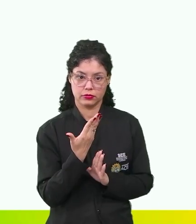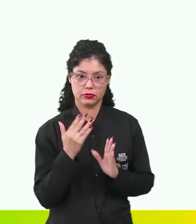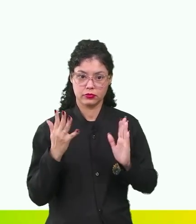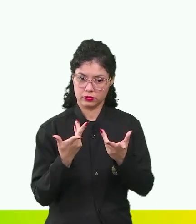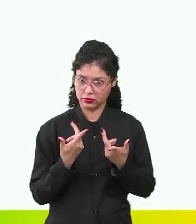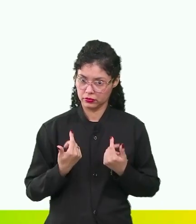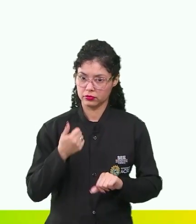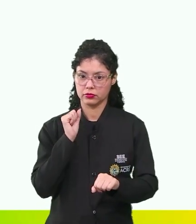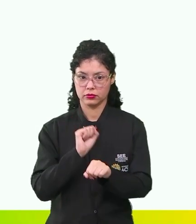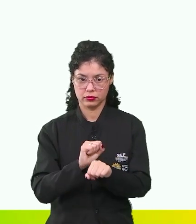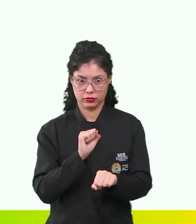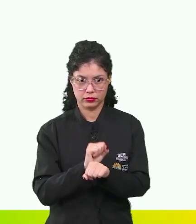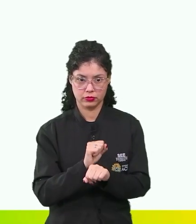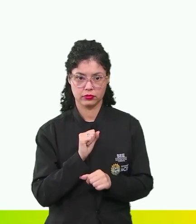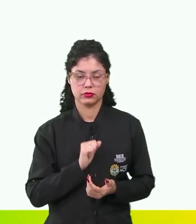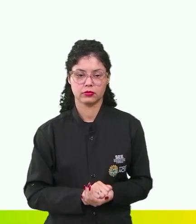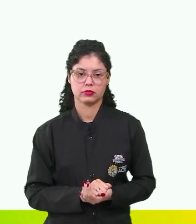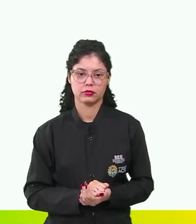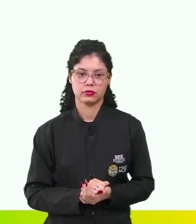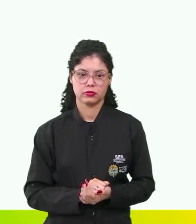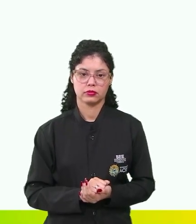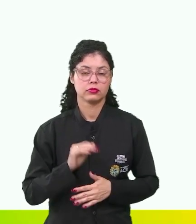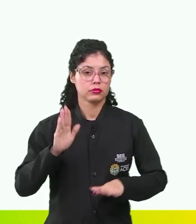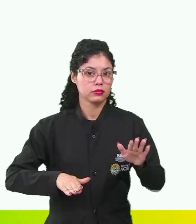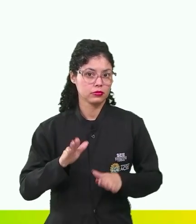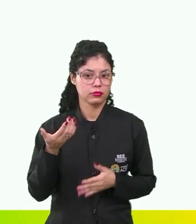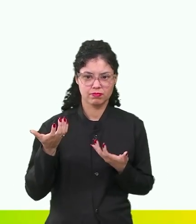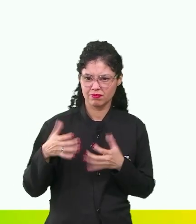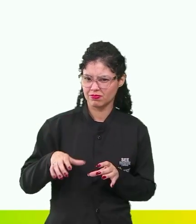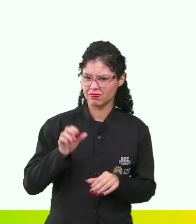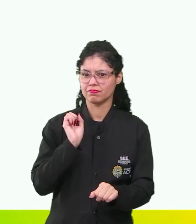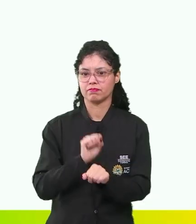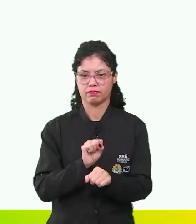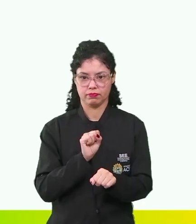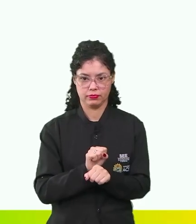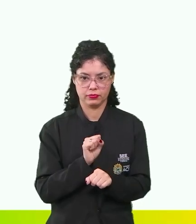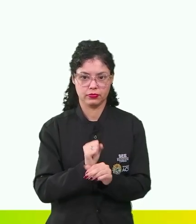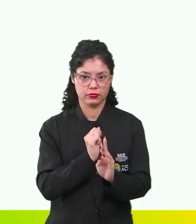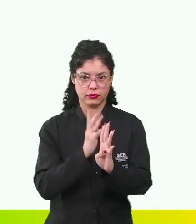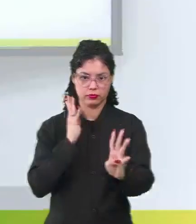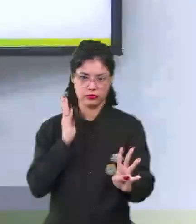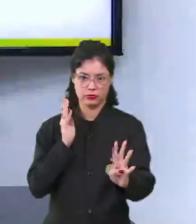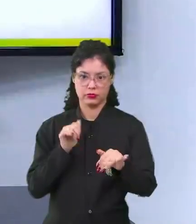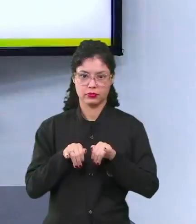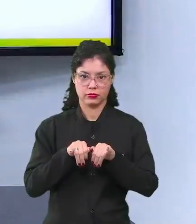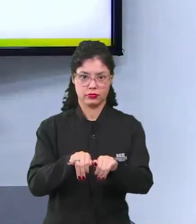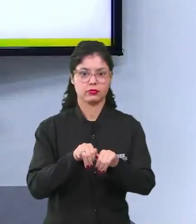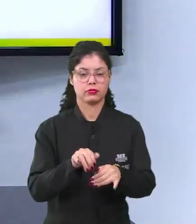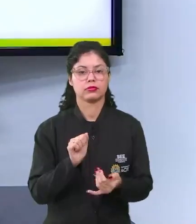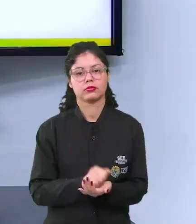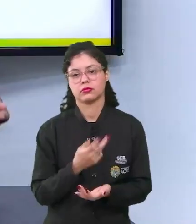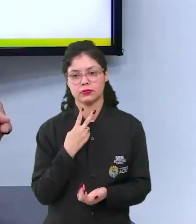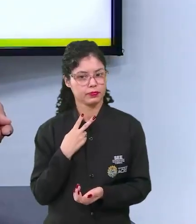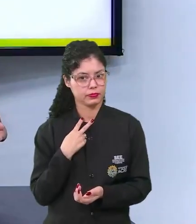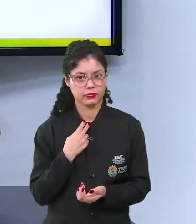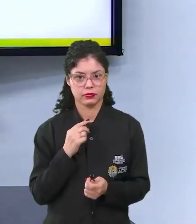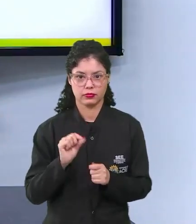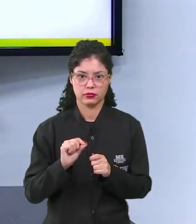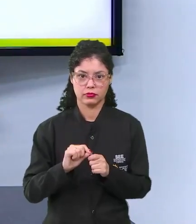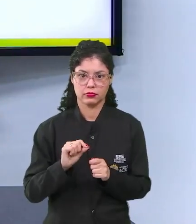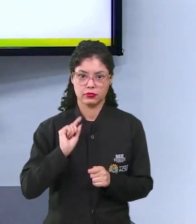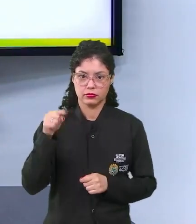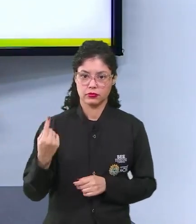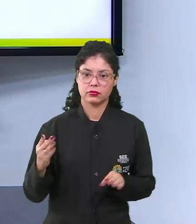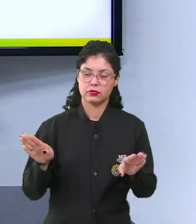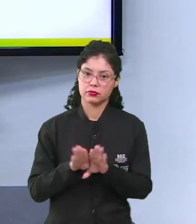Crie hábito de espera. Então, muitas vezes a gente não gosta de esperar nem na fila do supermercado, não porque a gente tem o que fazer logo